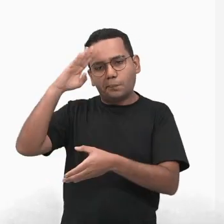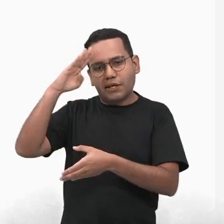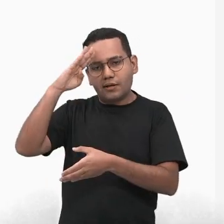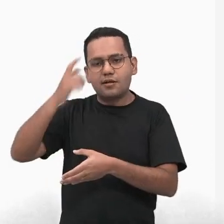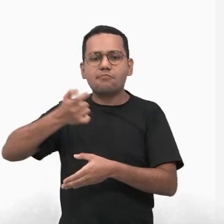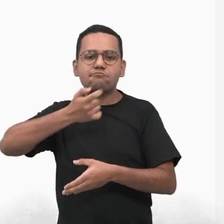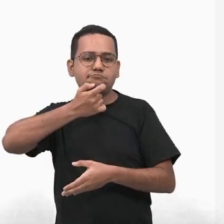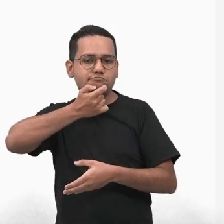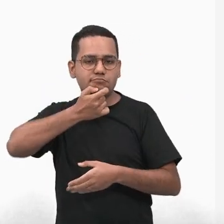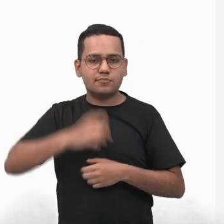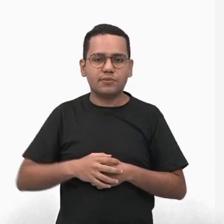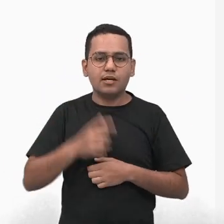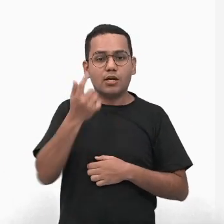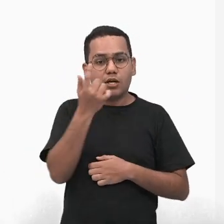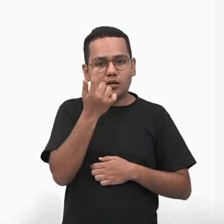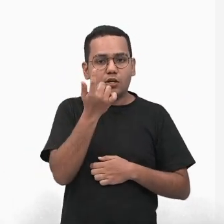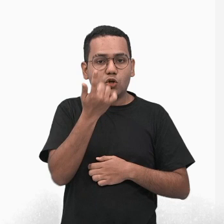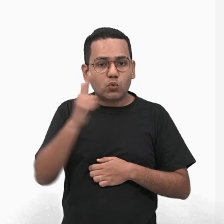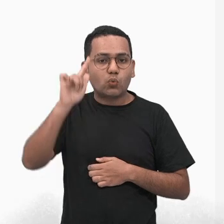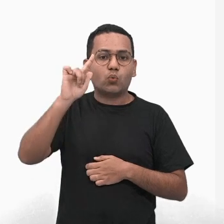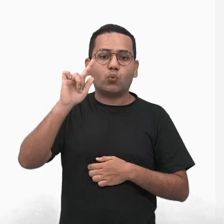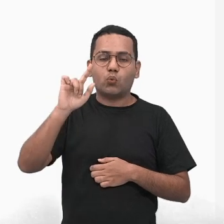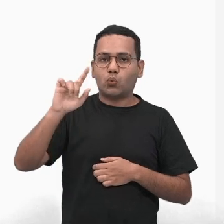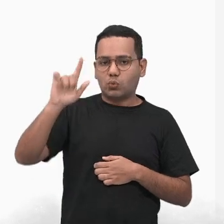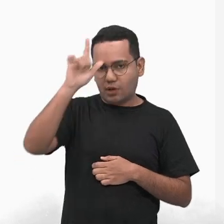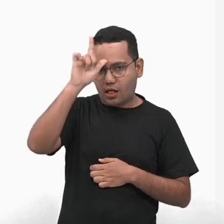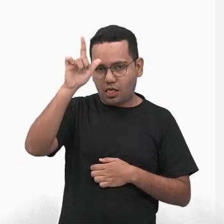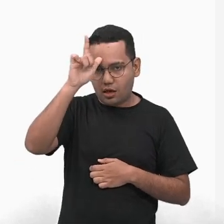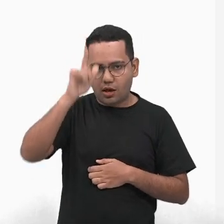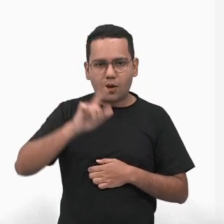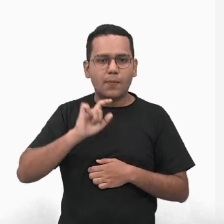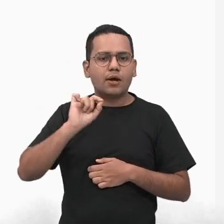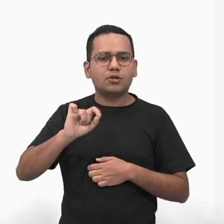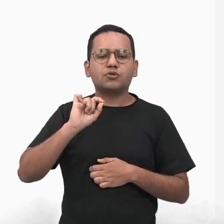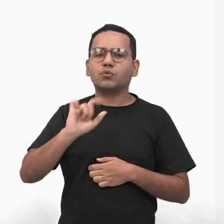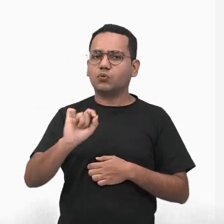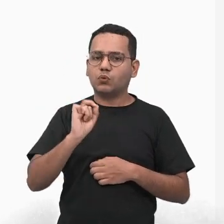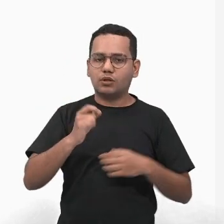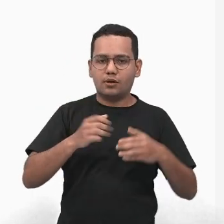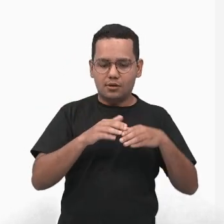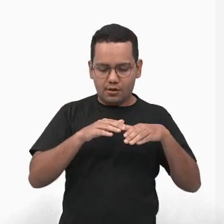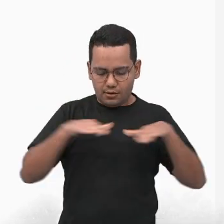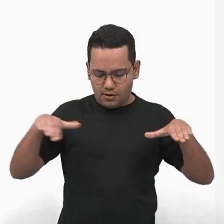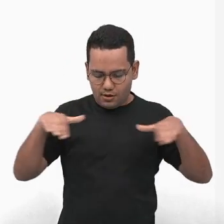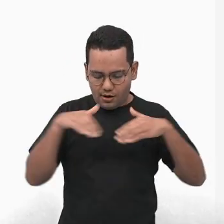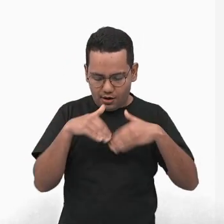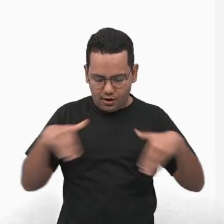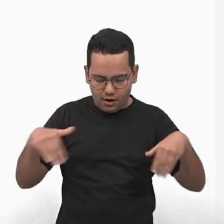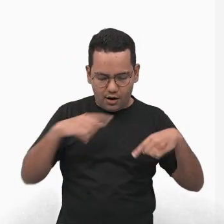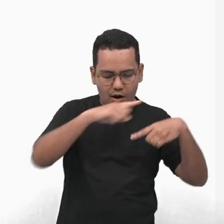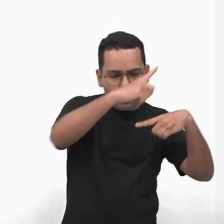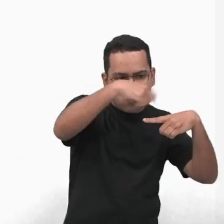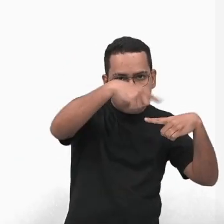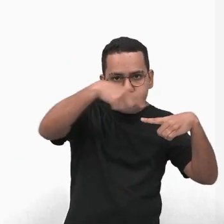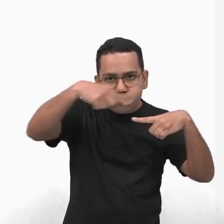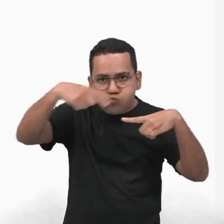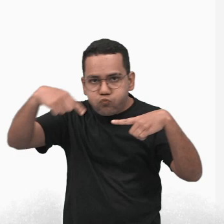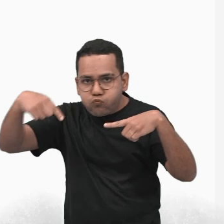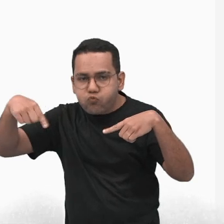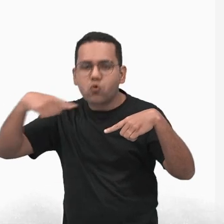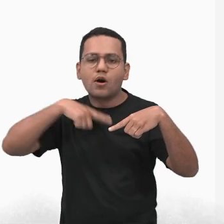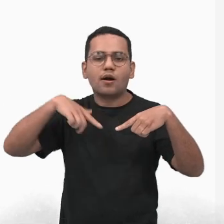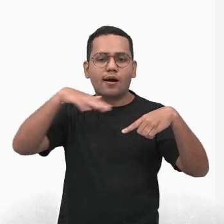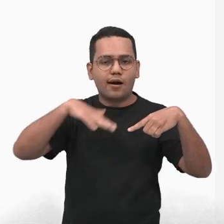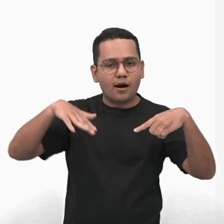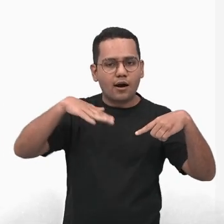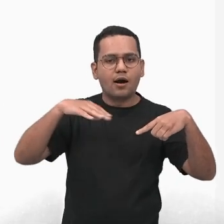são protegidos por cercas e arame farpados até o Mar do Norte, do Mar do Norte, perdão, desde o Mar